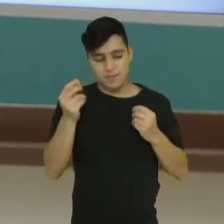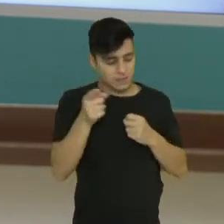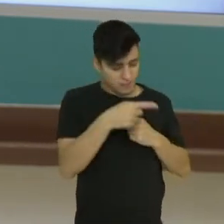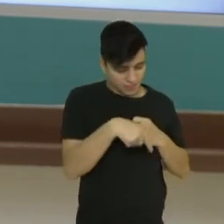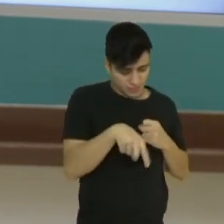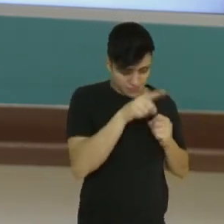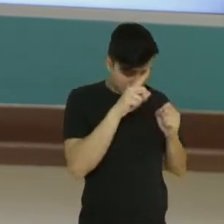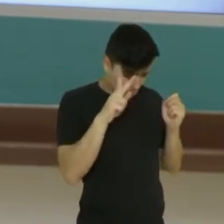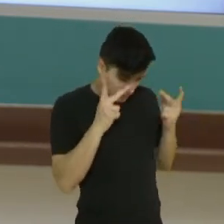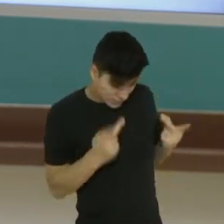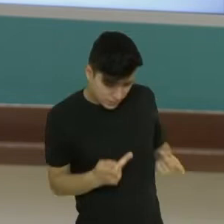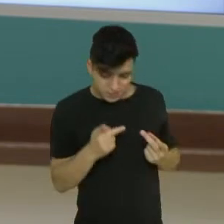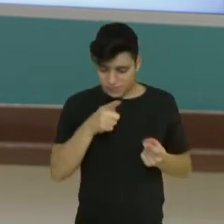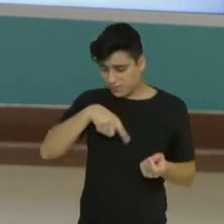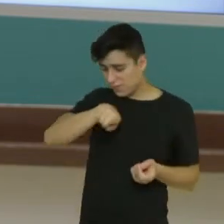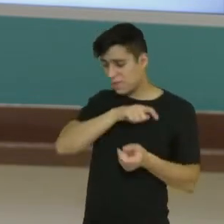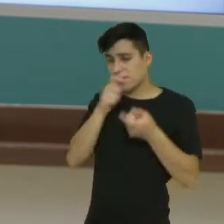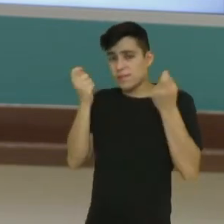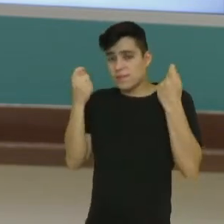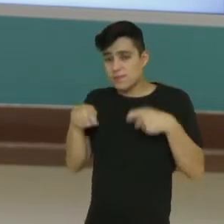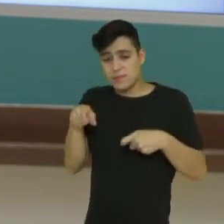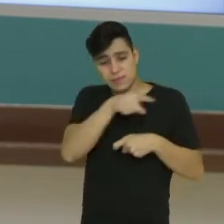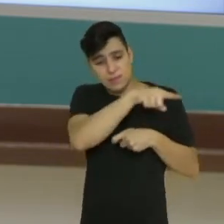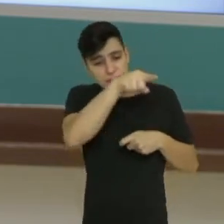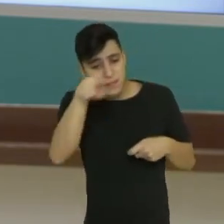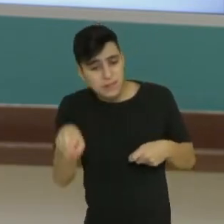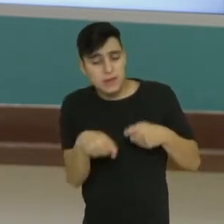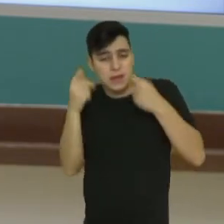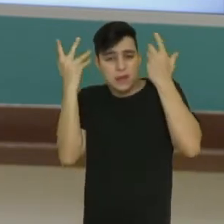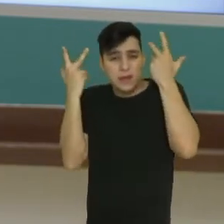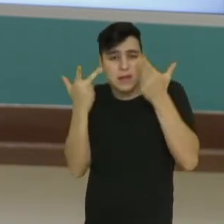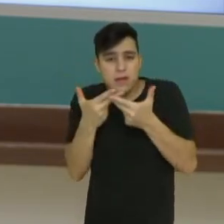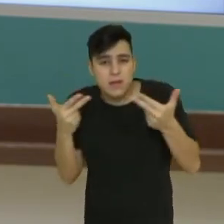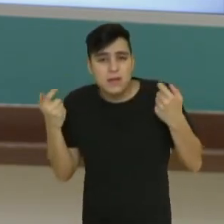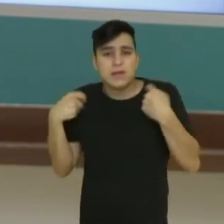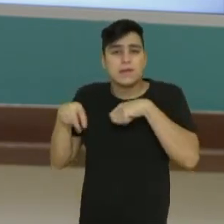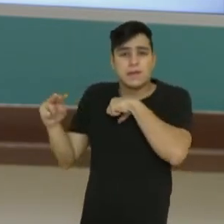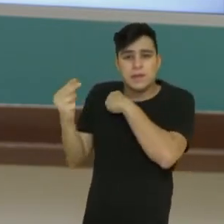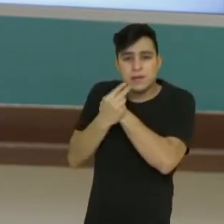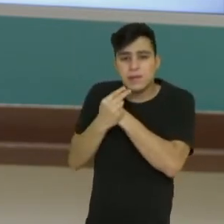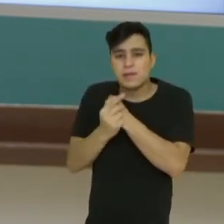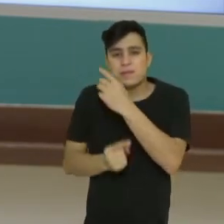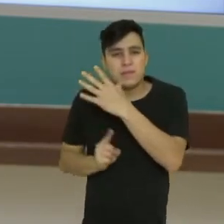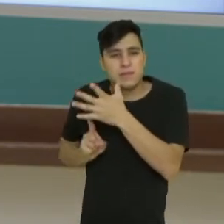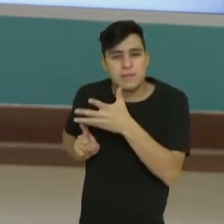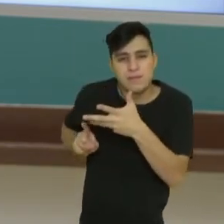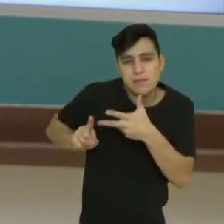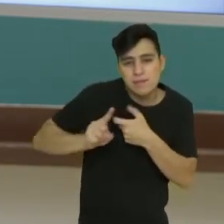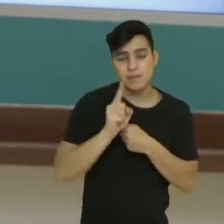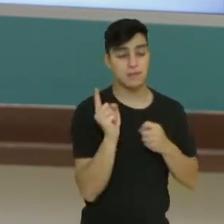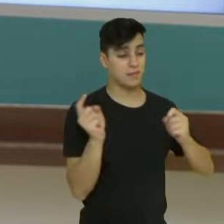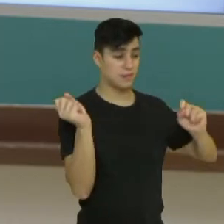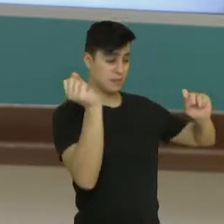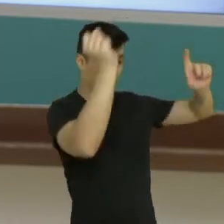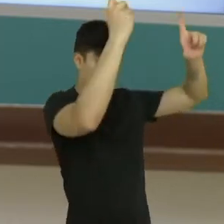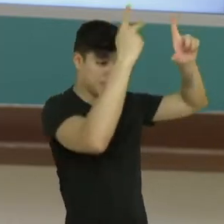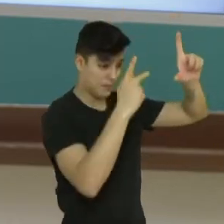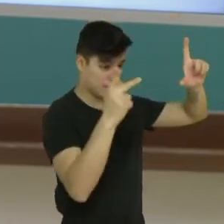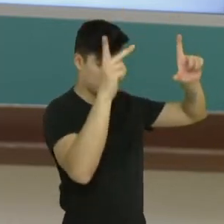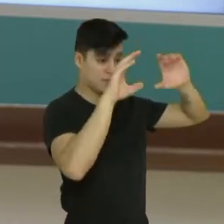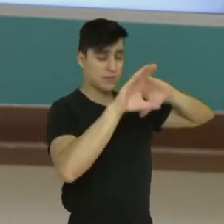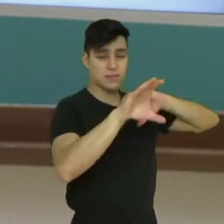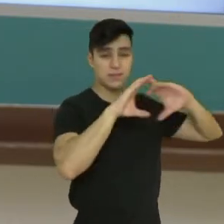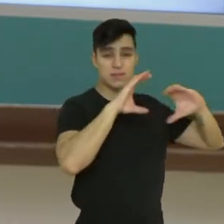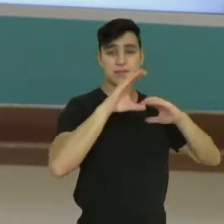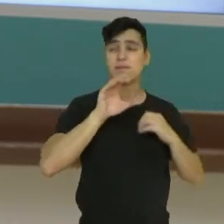ó, nós precisamos desses animais gordinhos, nós precisamos de proteção, nós precisamos disso, aquilo. Então o desenho era uma forma de comunicação com